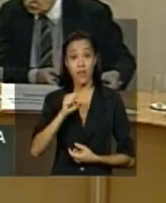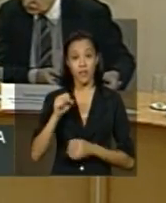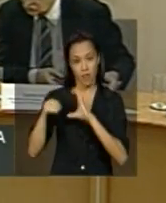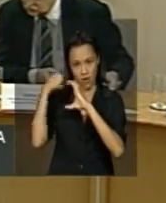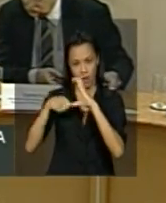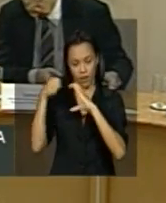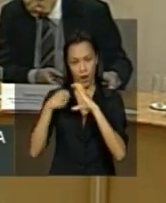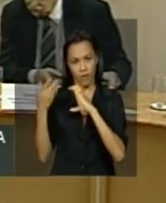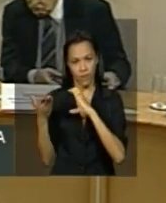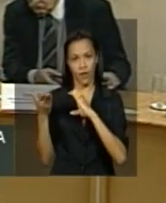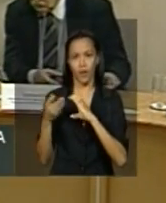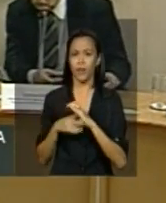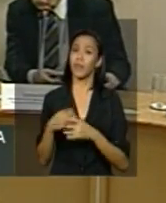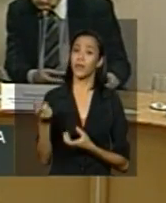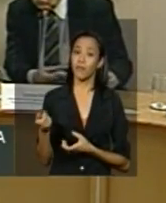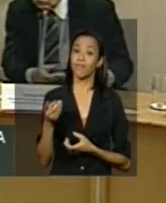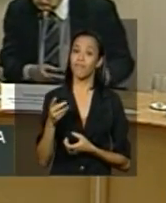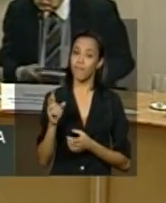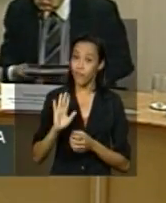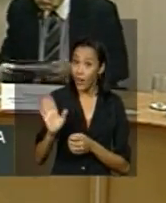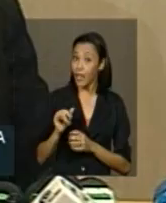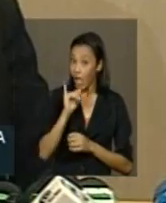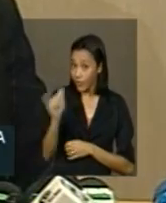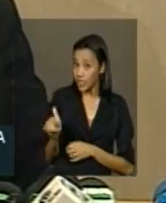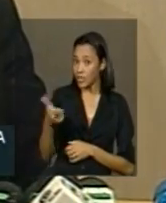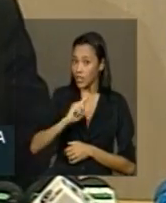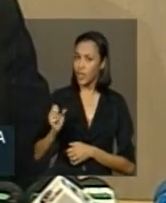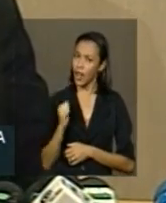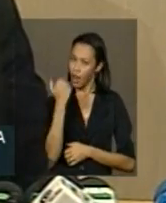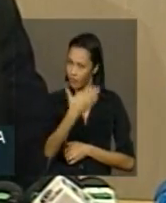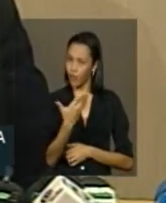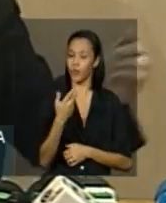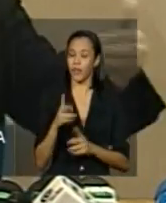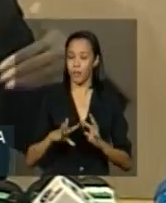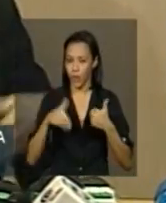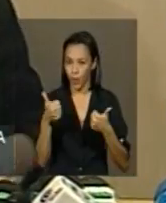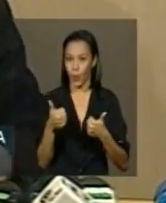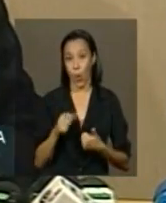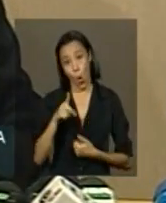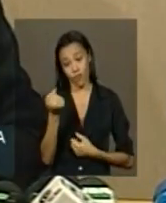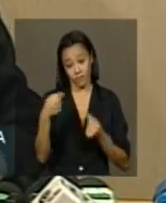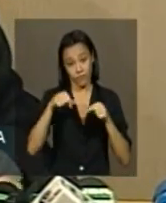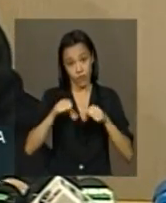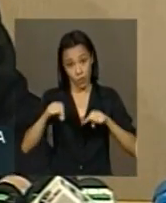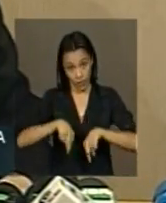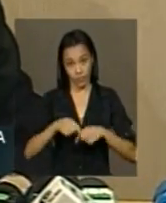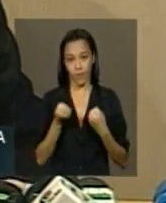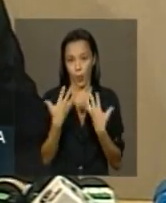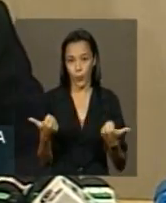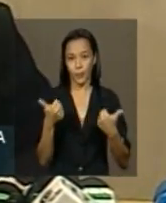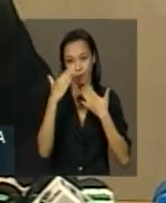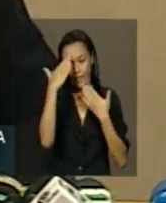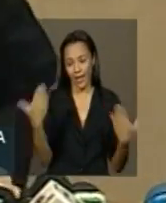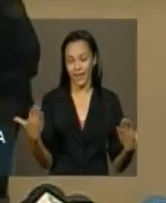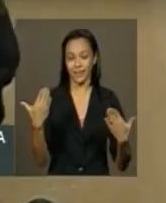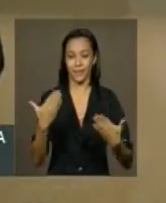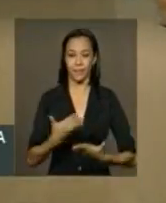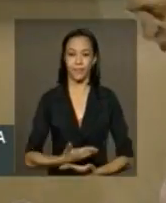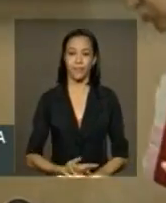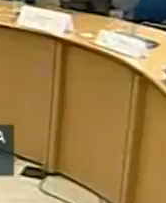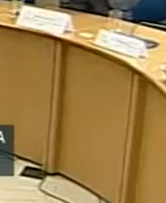pessoal do cência e tecnologia faz no sinal que eles ficam ali fora vai ser mais fresco ou vocês voltam para cá tá bom obrigada